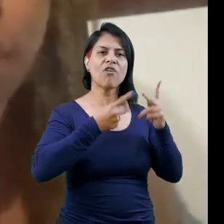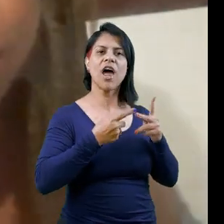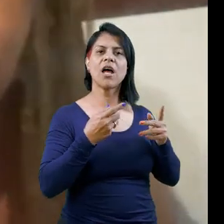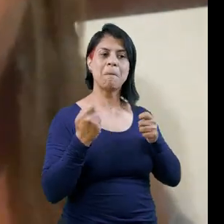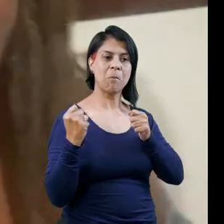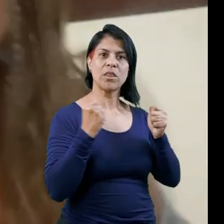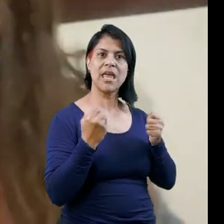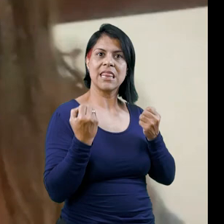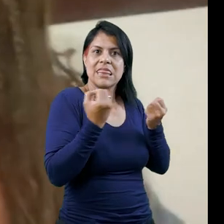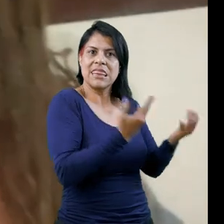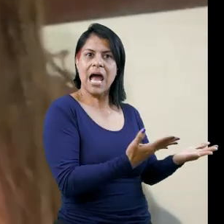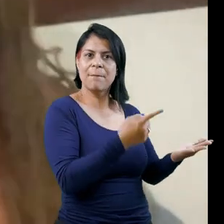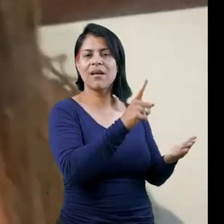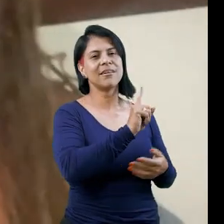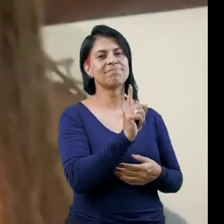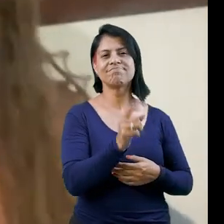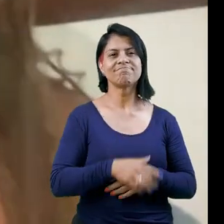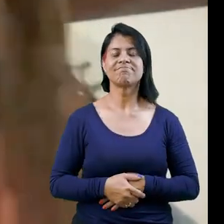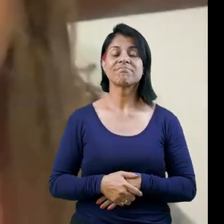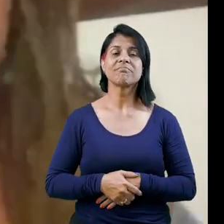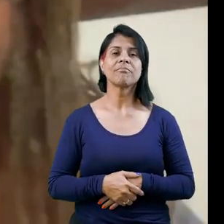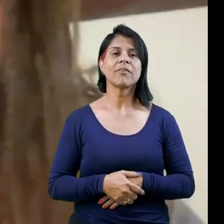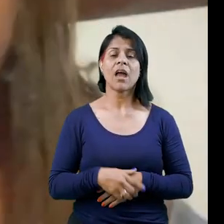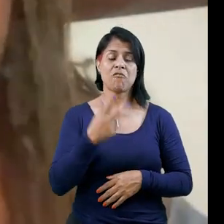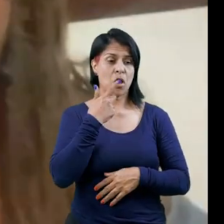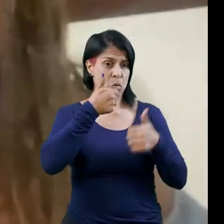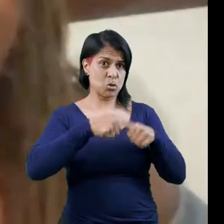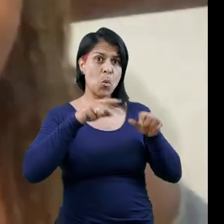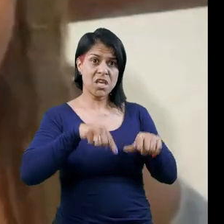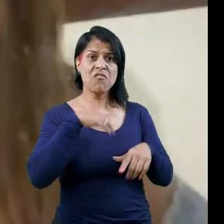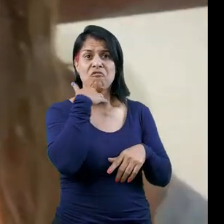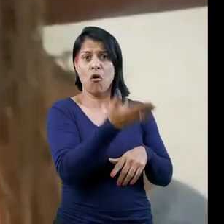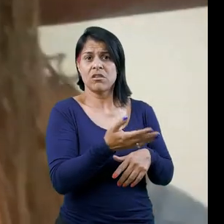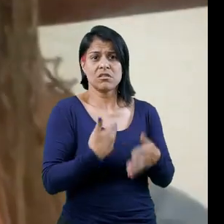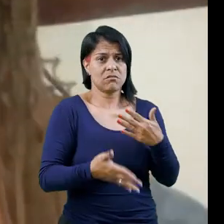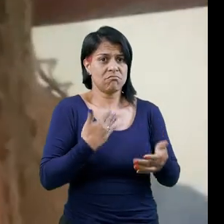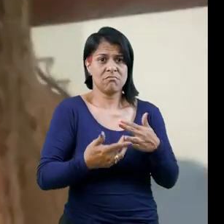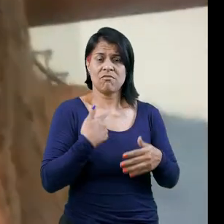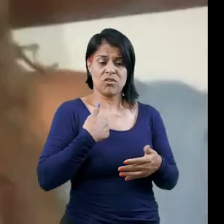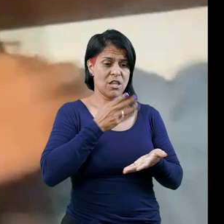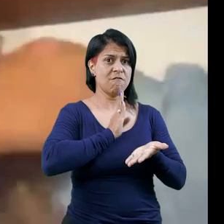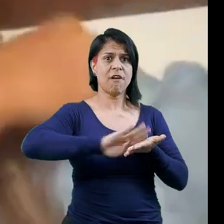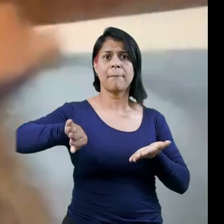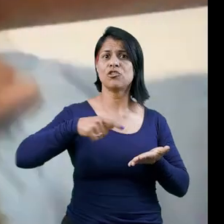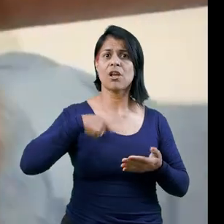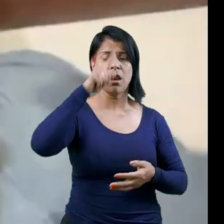nas mãos do Jô Soares. Tô no seu programa, foda-se. Você não vai me